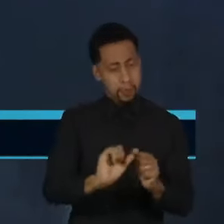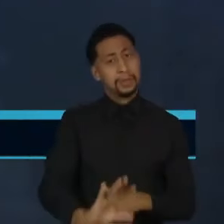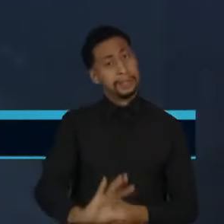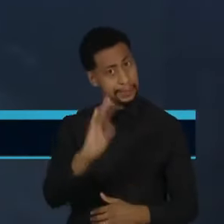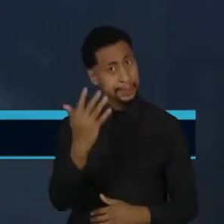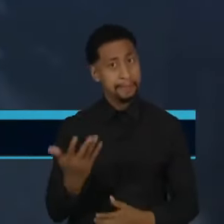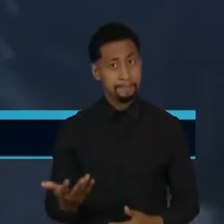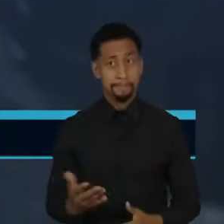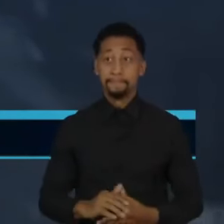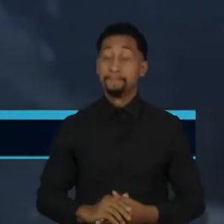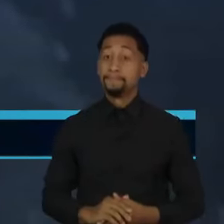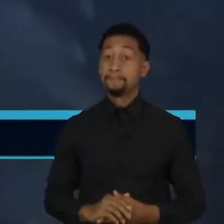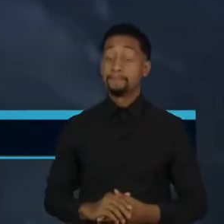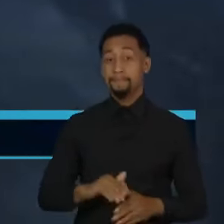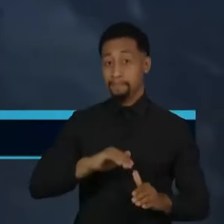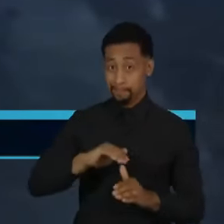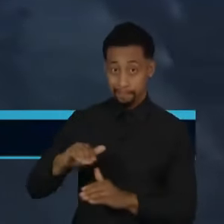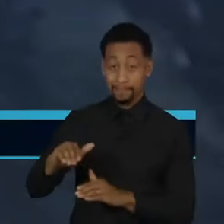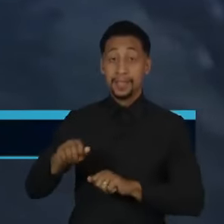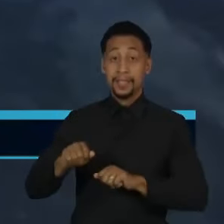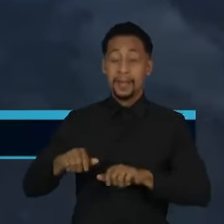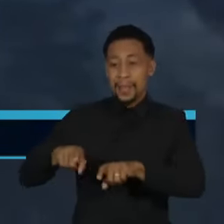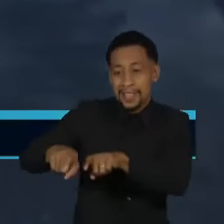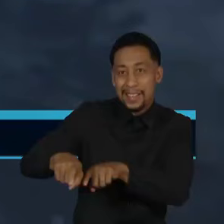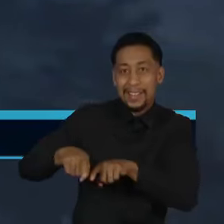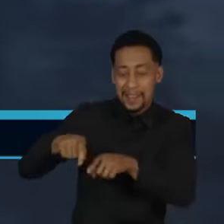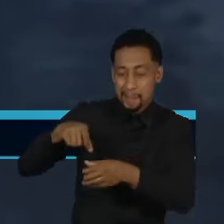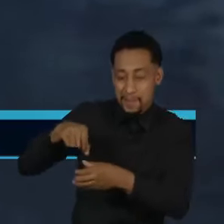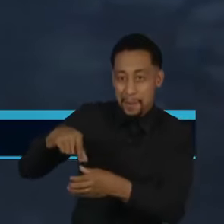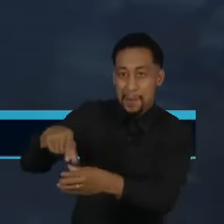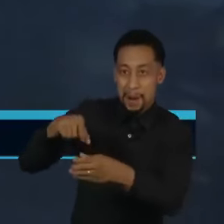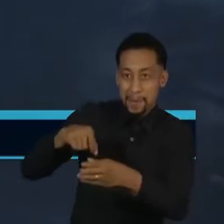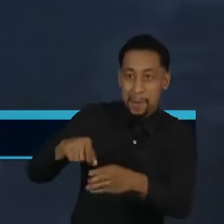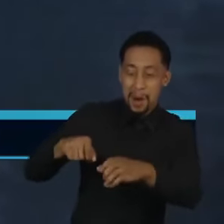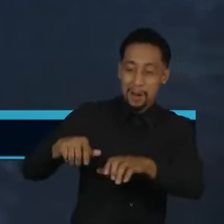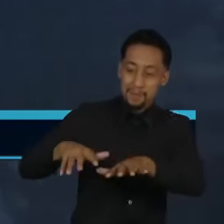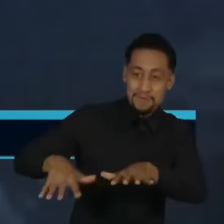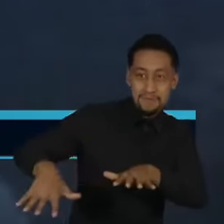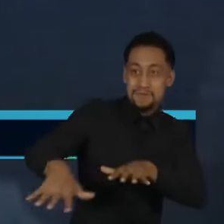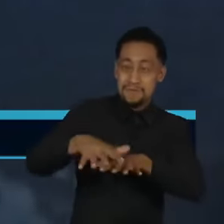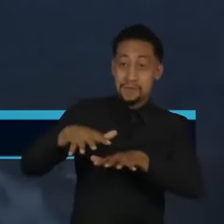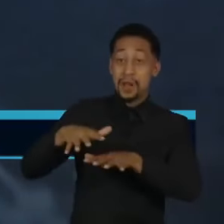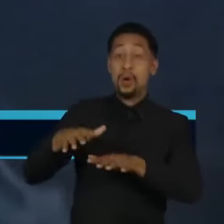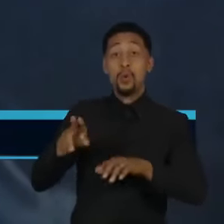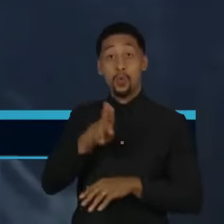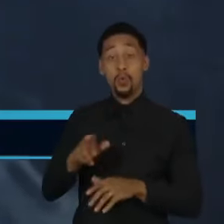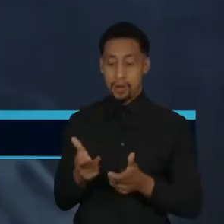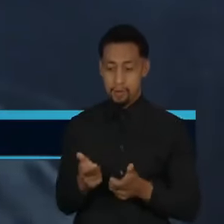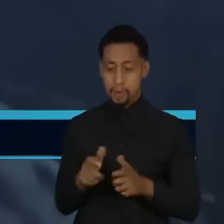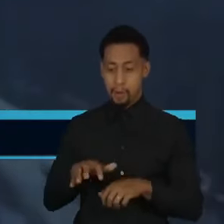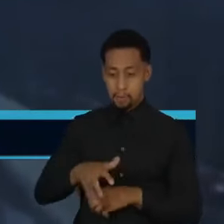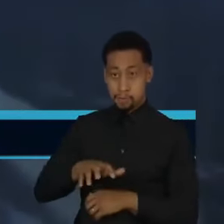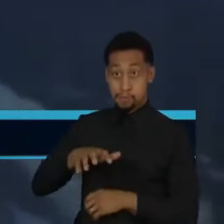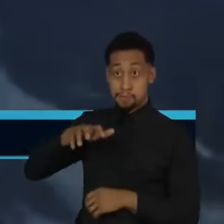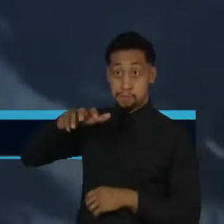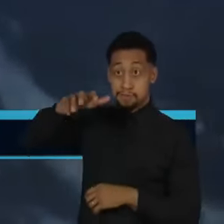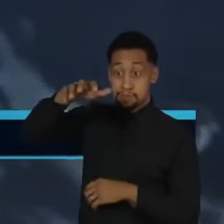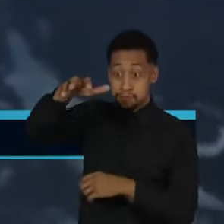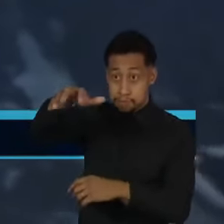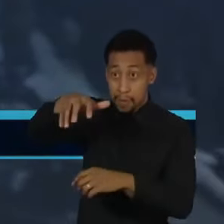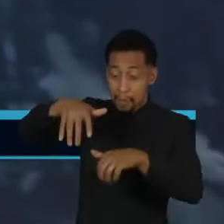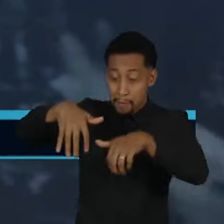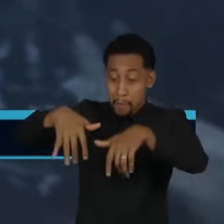O uso de drones nas lavouras do Brasil cresceu 5 vezes nos últimos 2 anos. É uma tecnologia que está revolucionando